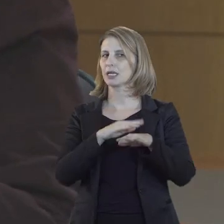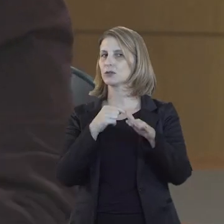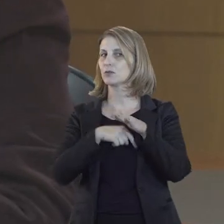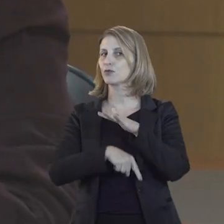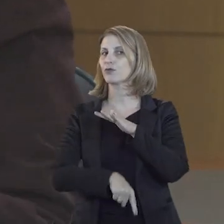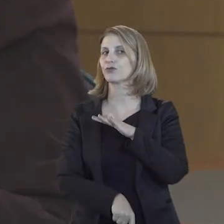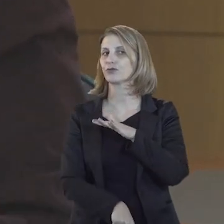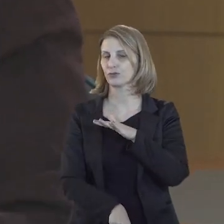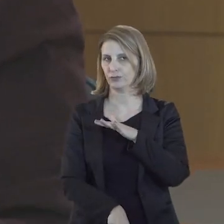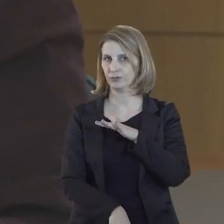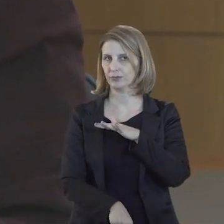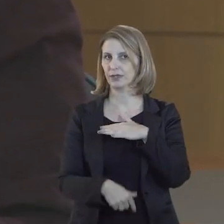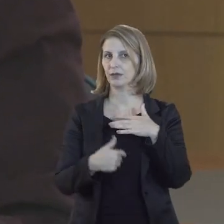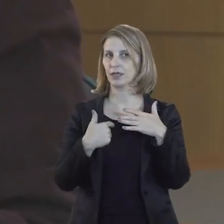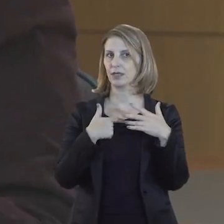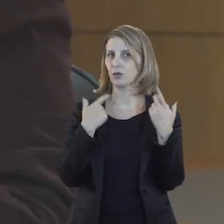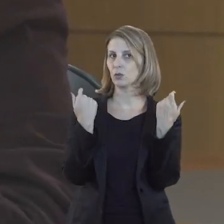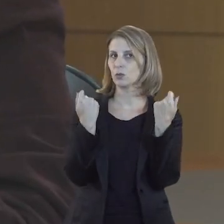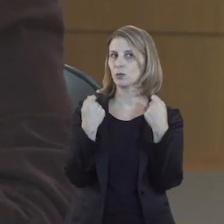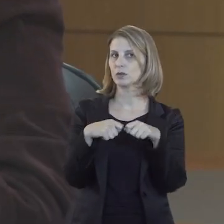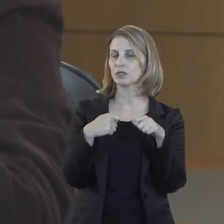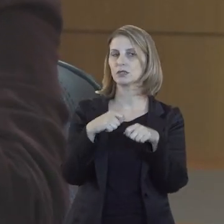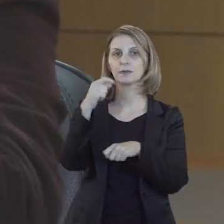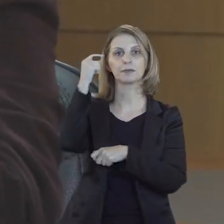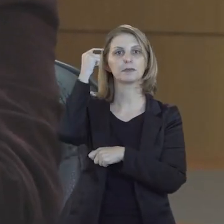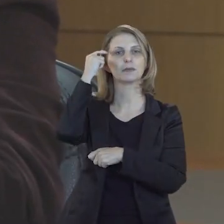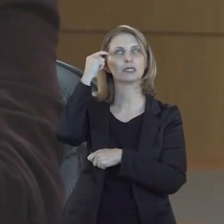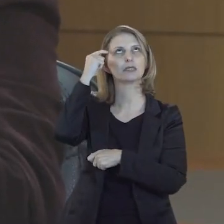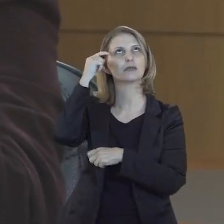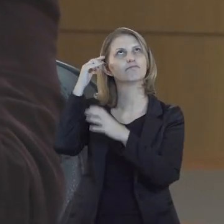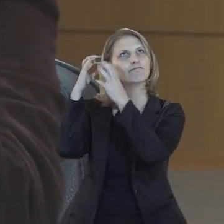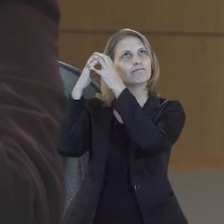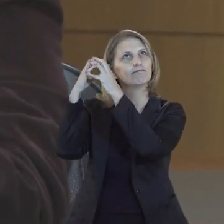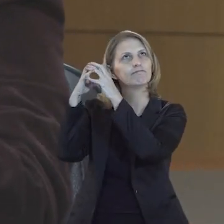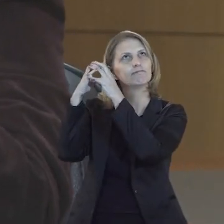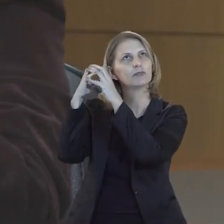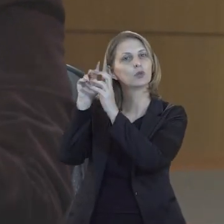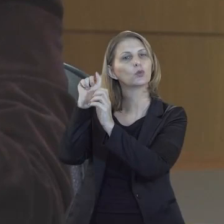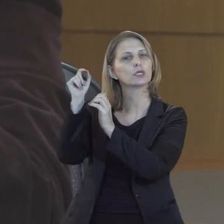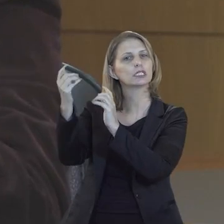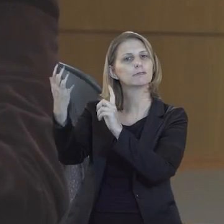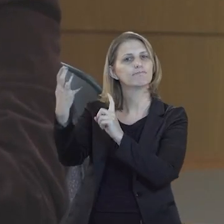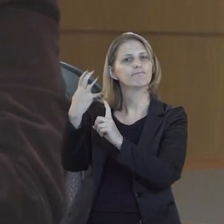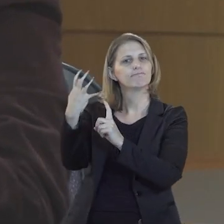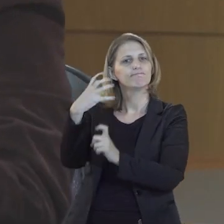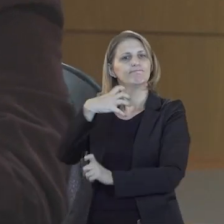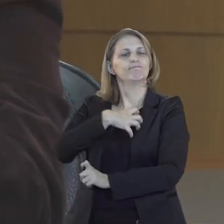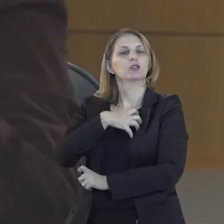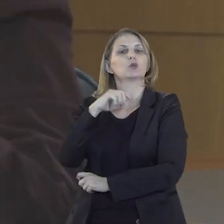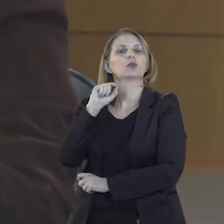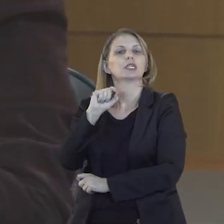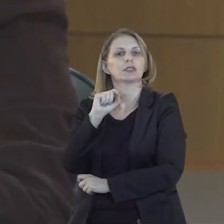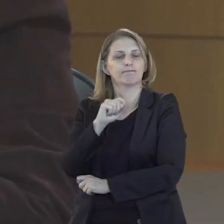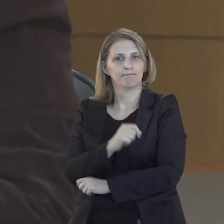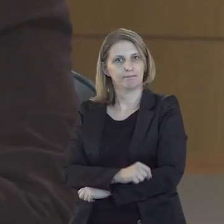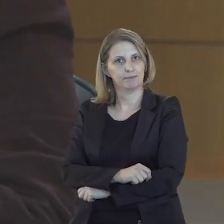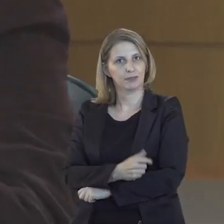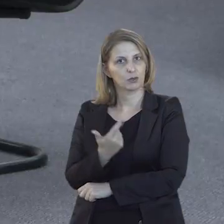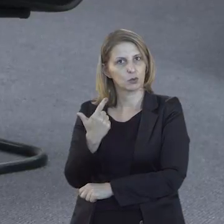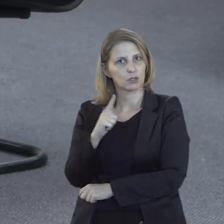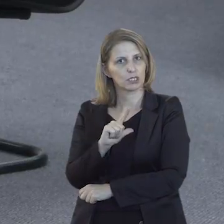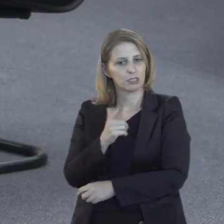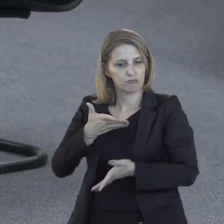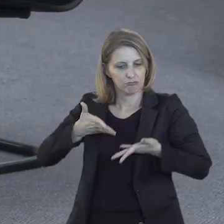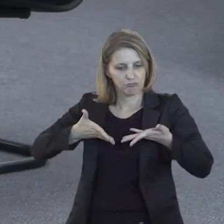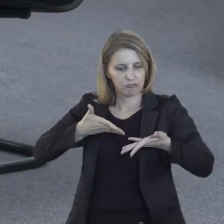dando conta e não está lidando com isso. Então, assim, eu preciso pensar, refletir, o que me afeta, de